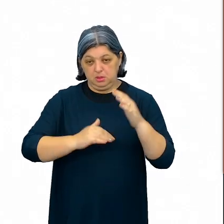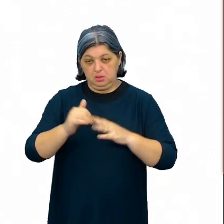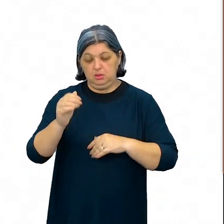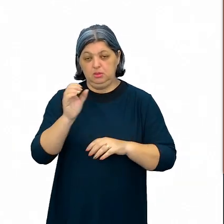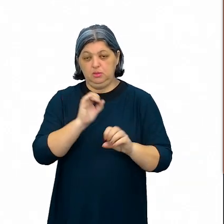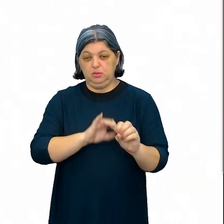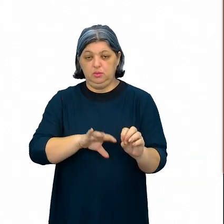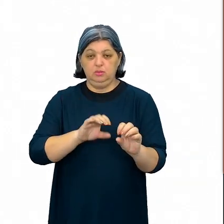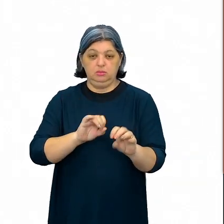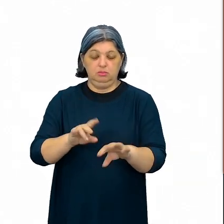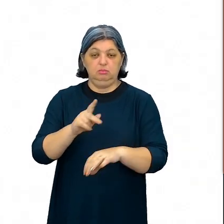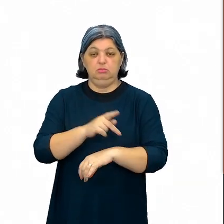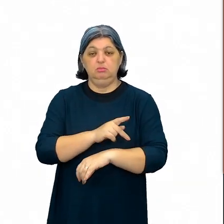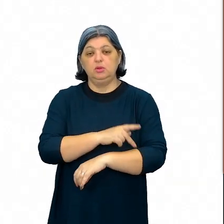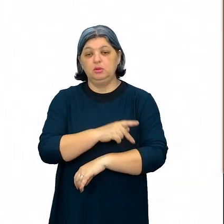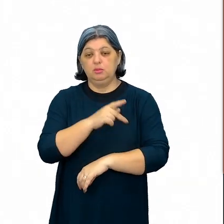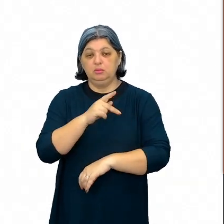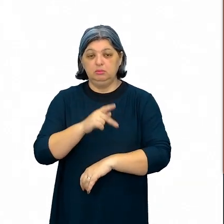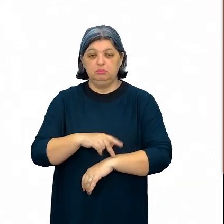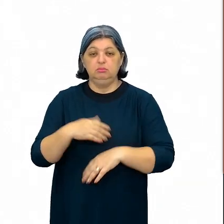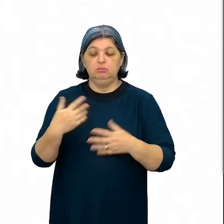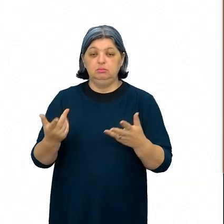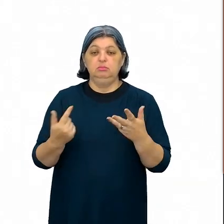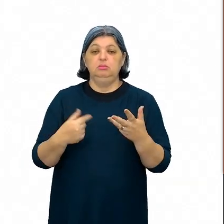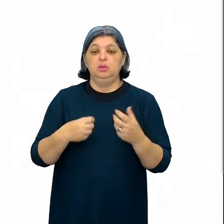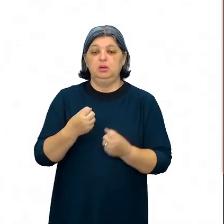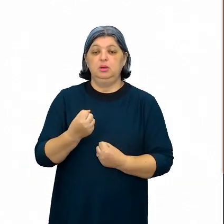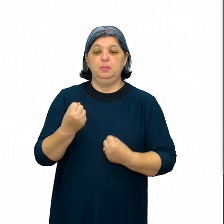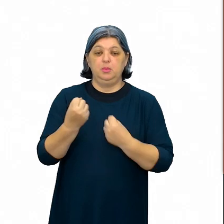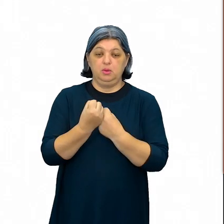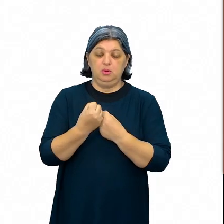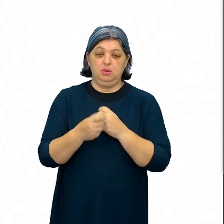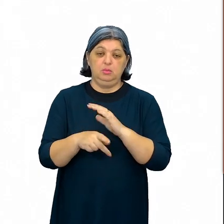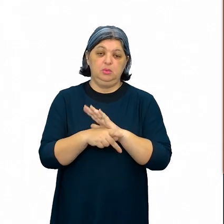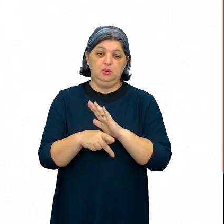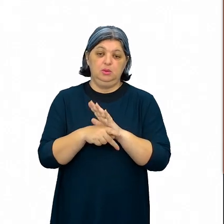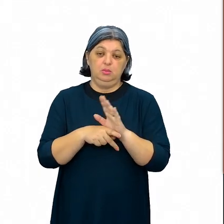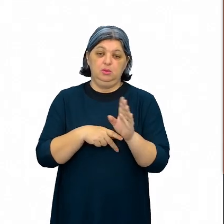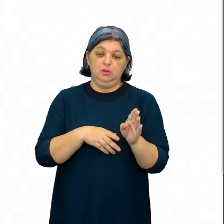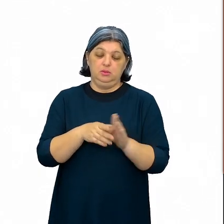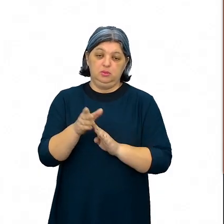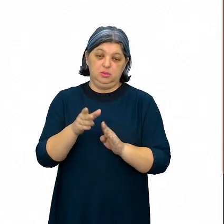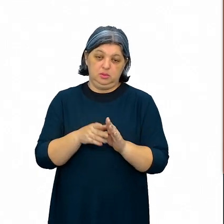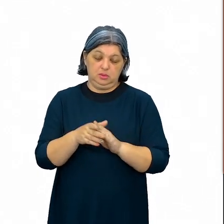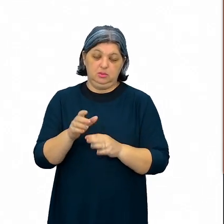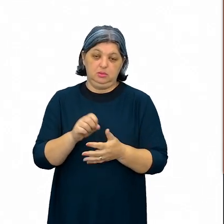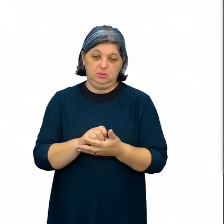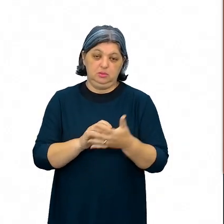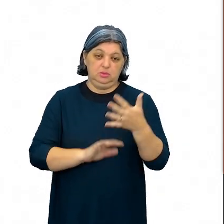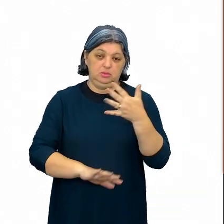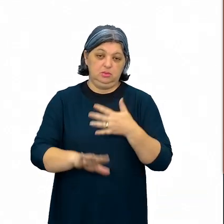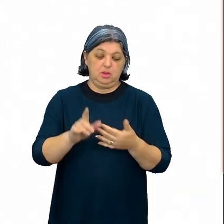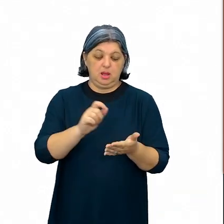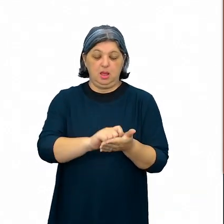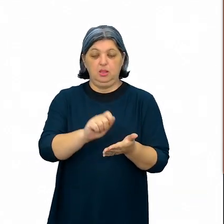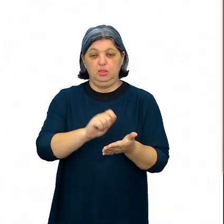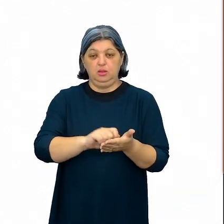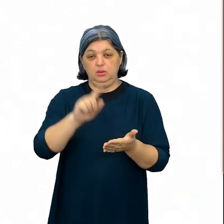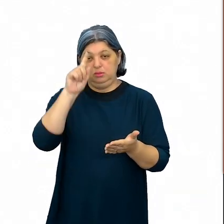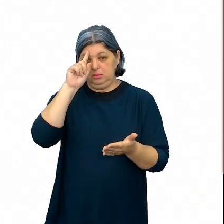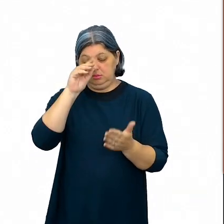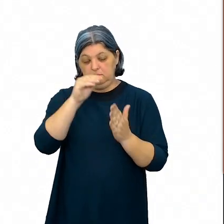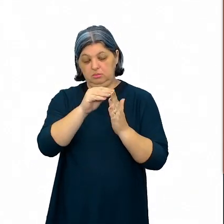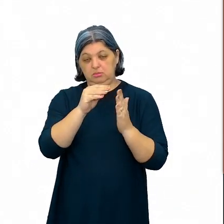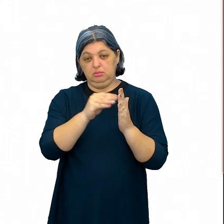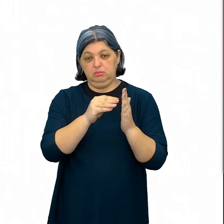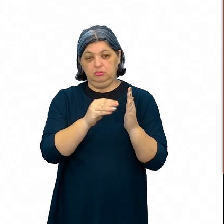mais se apoia nas orientações curriculares Qual é esse momento conta para nós a nota aí no seu diário